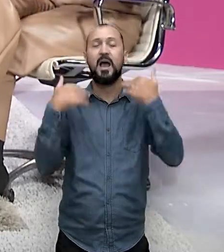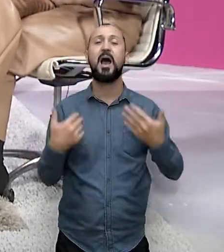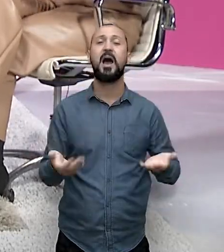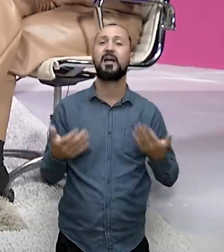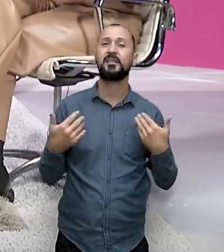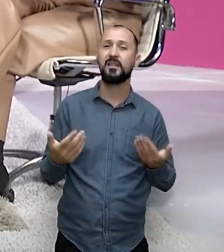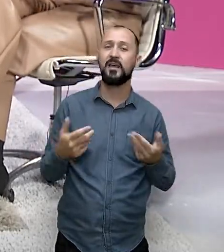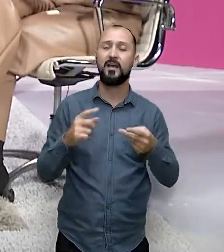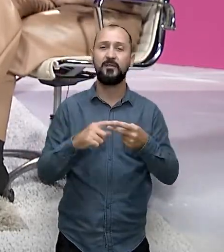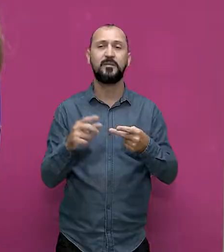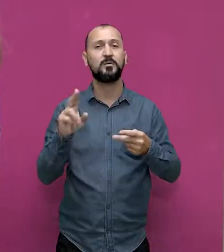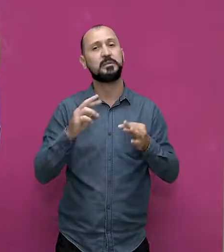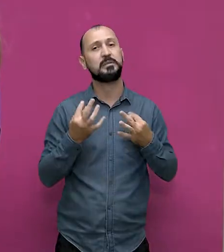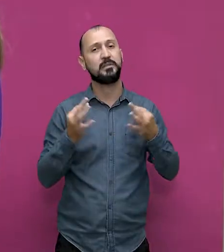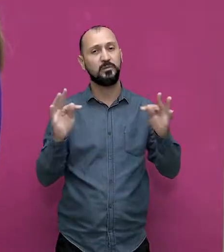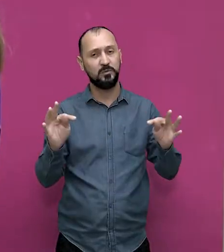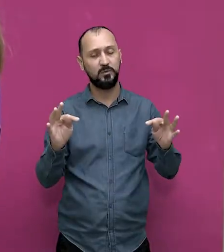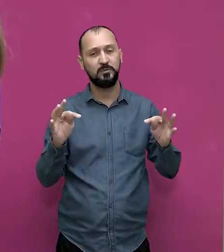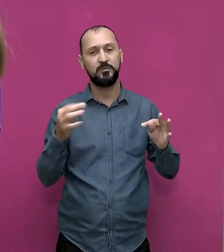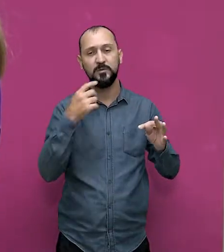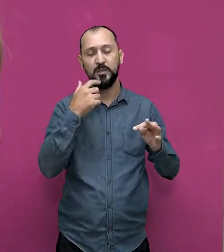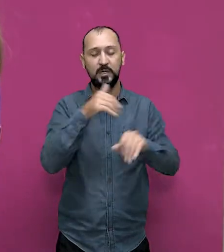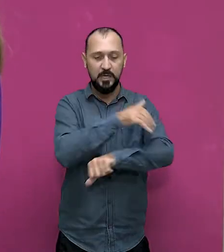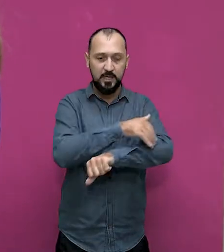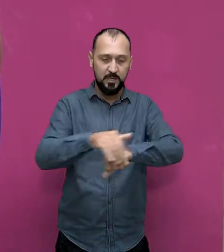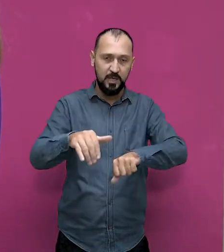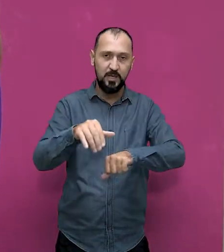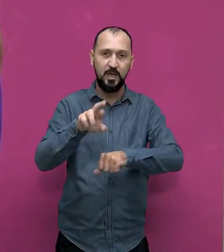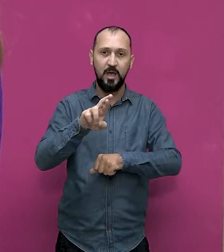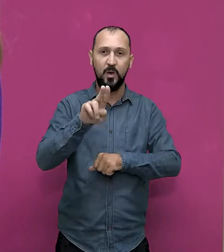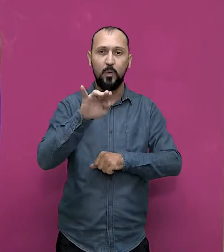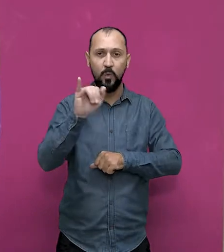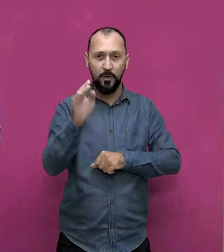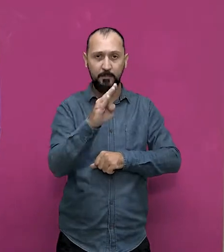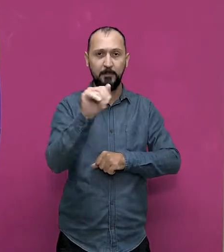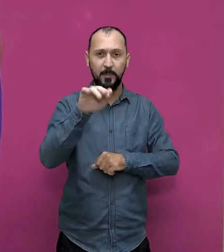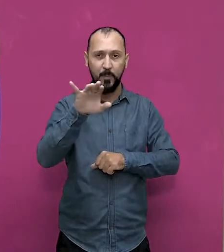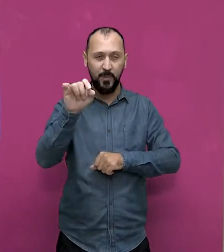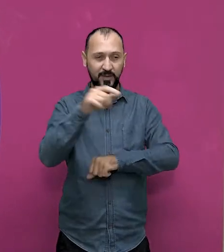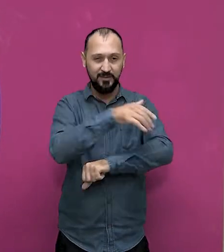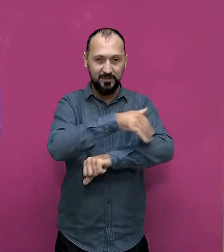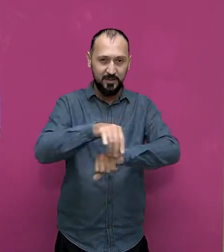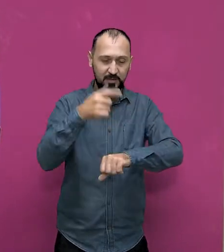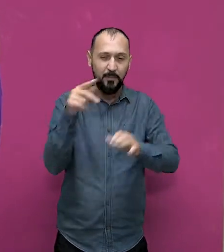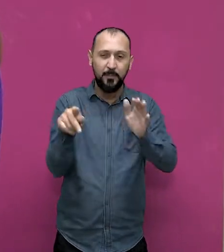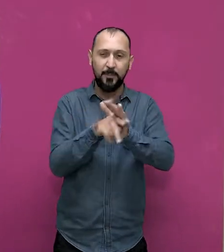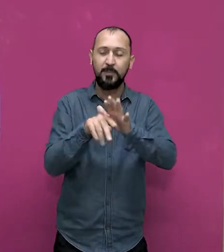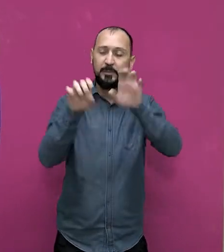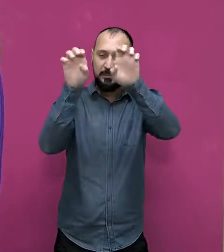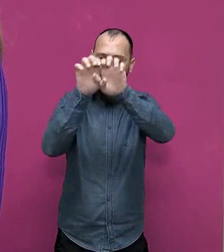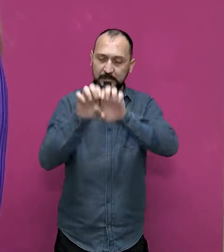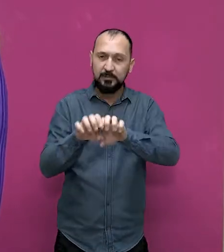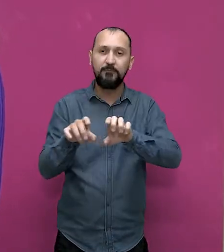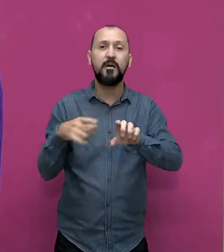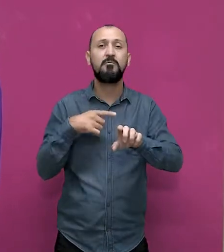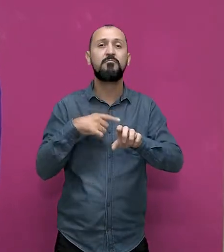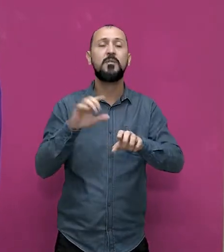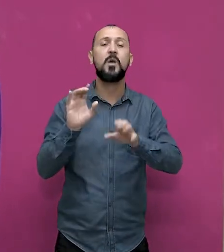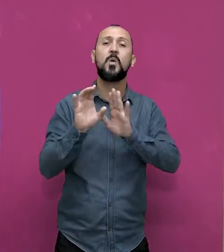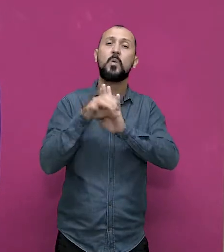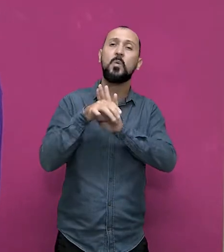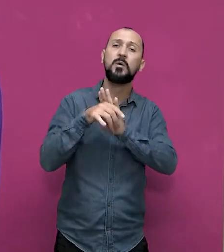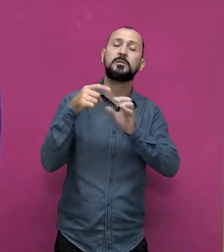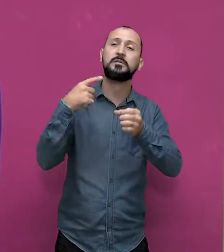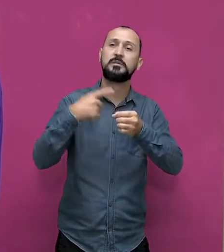mais confortável, com tecnologia, e o corredor da Rui Barbosa também, além de toda essa infraestrutura física, vai ser um corredor